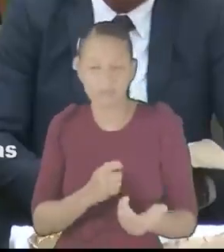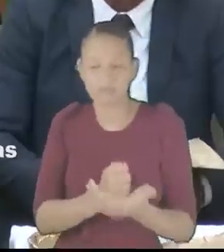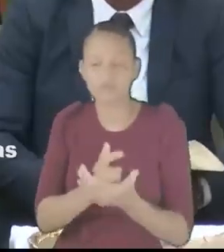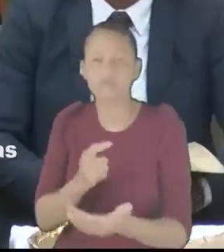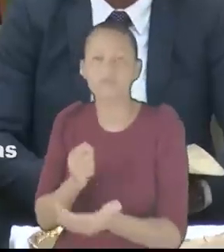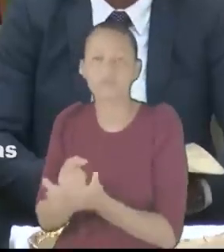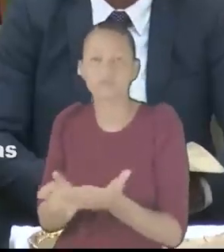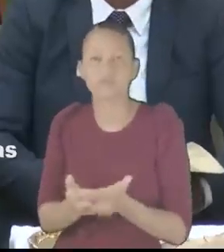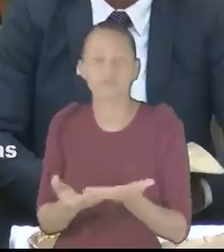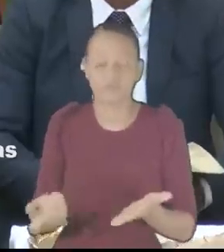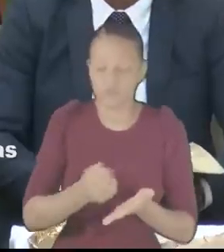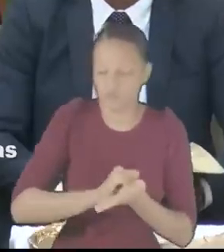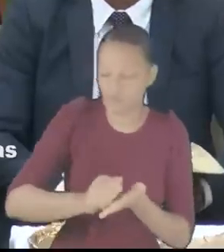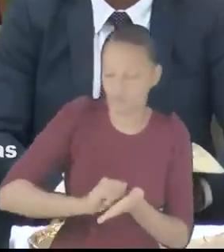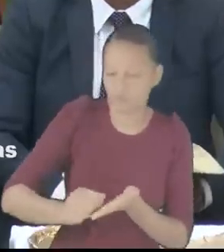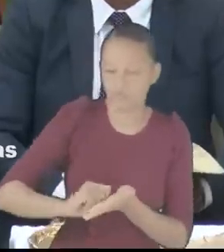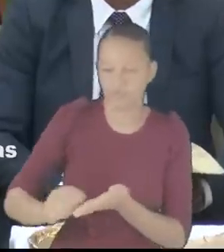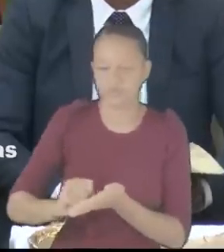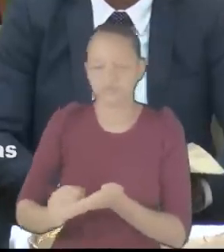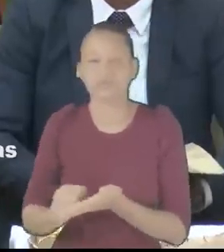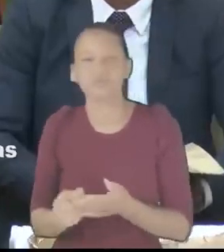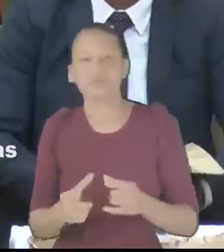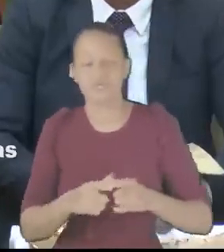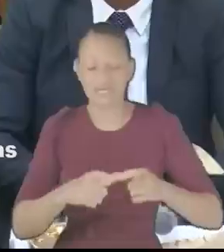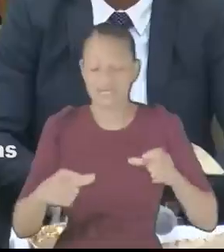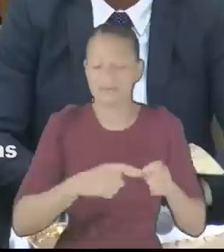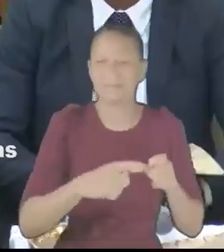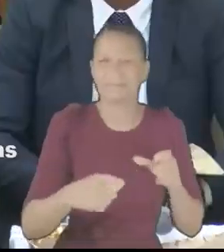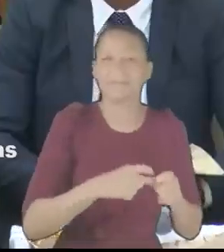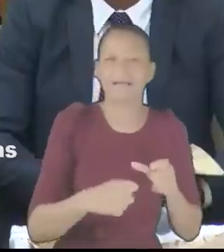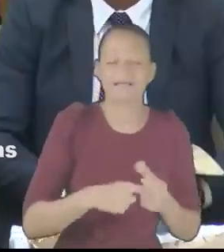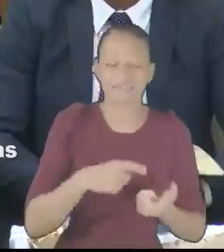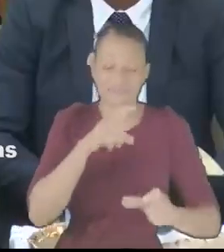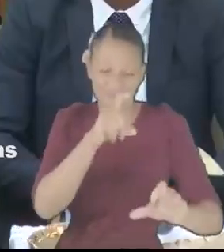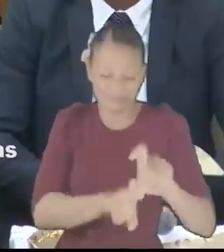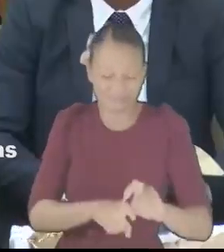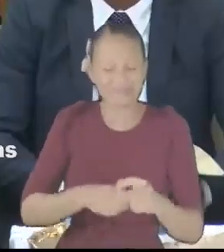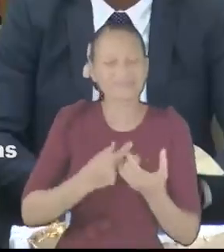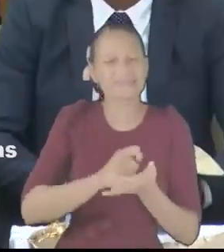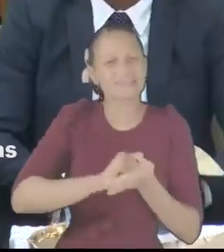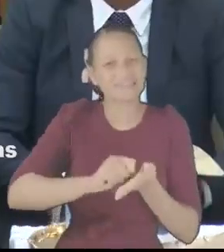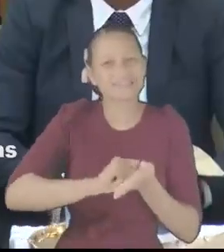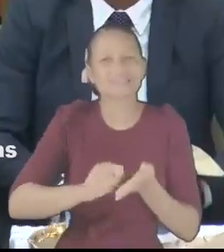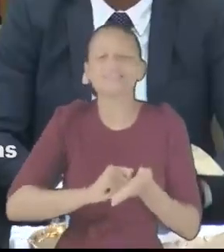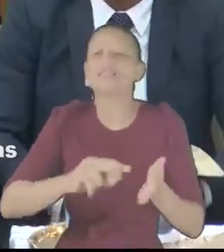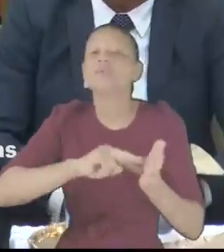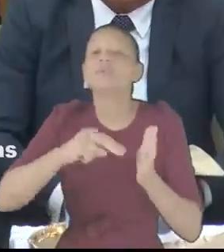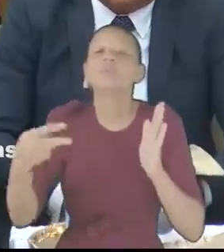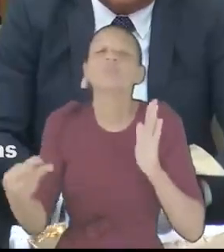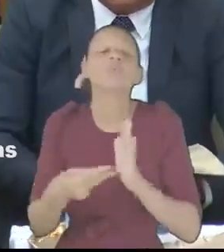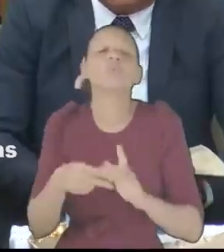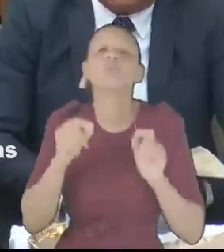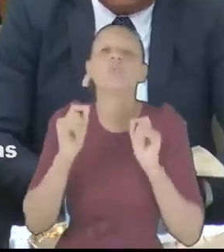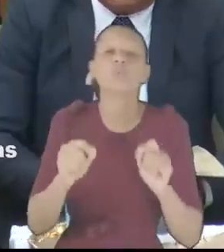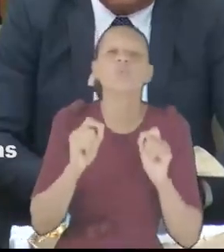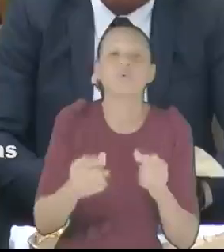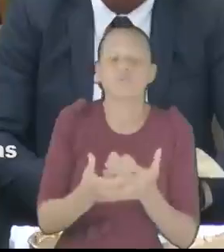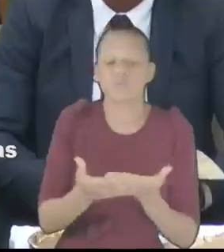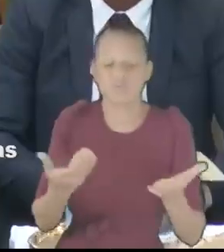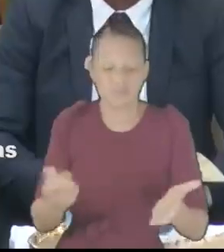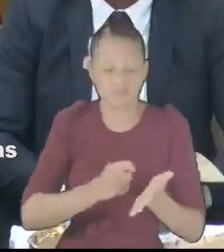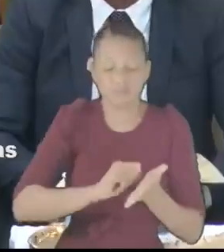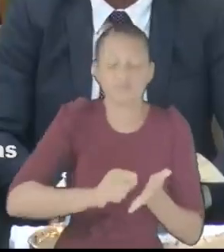ele riscava a cédula. Uma cédula, uma dívida riscada, era sinal que a dívida foi o quê? Uma